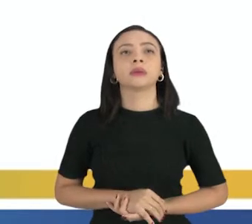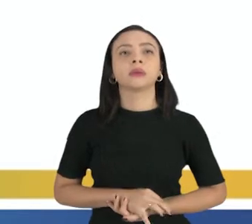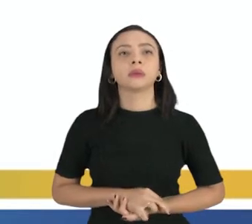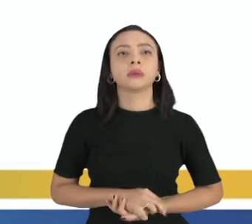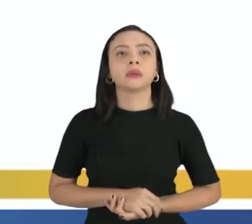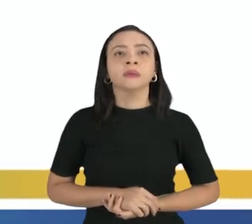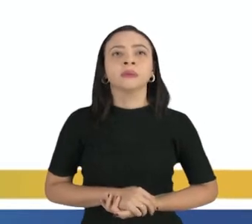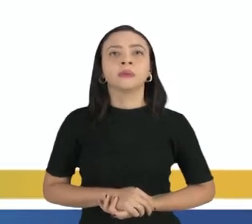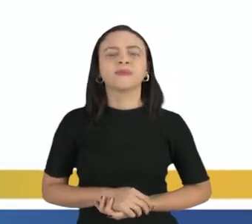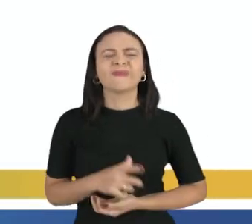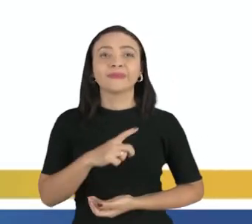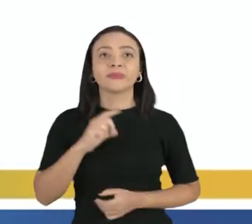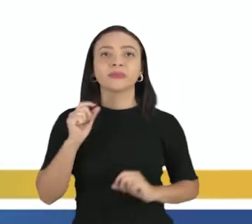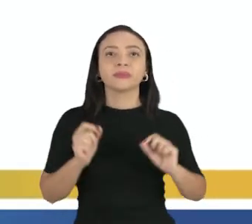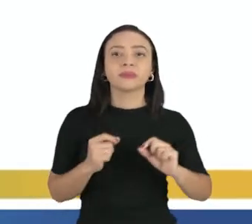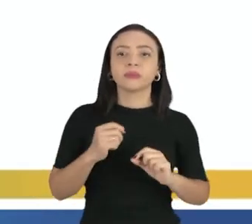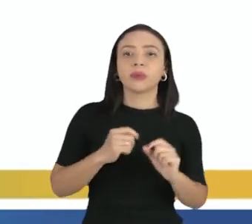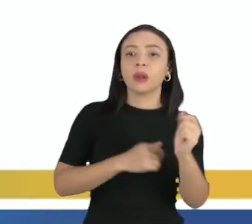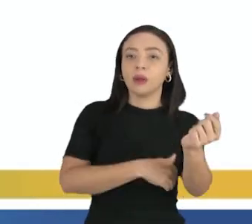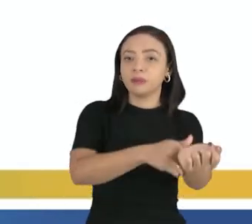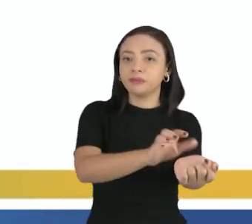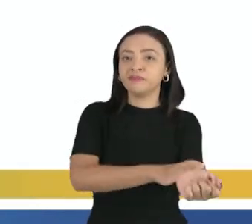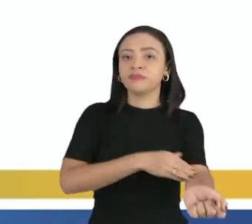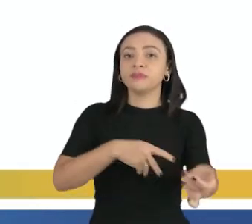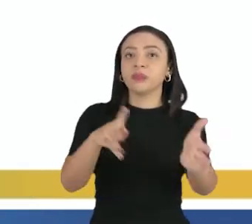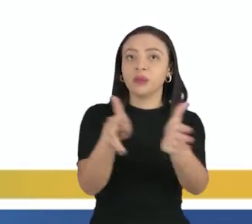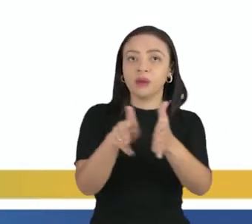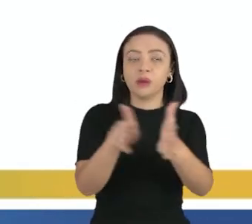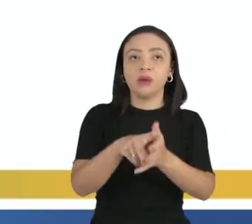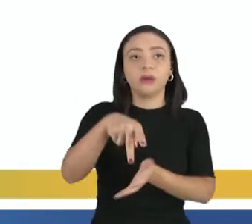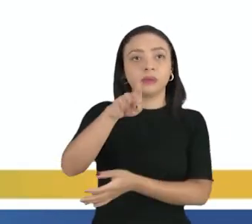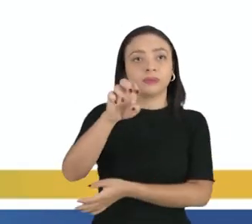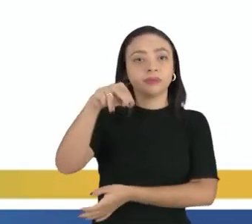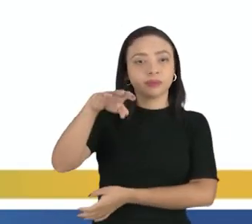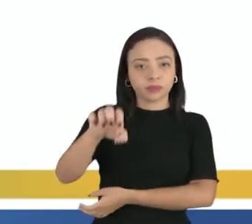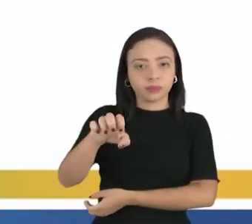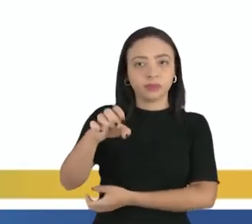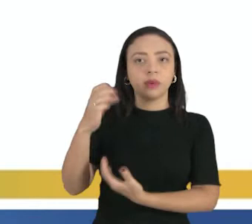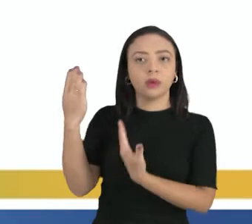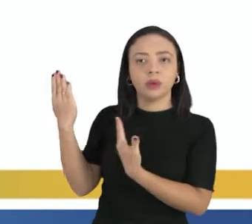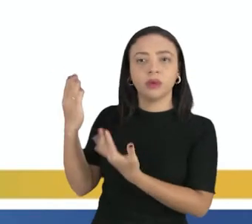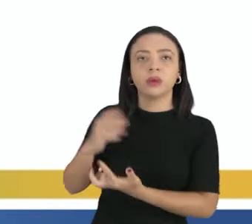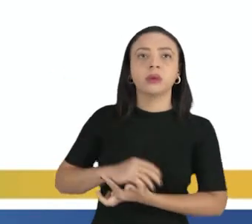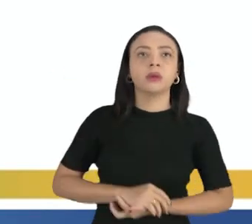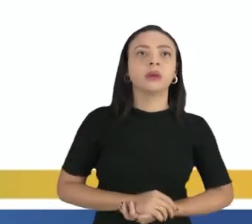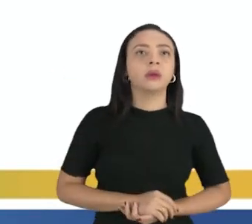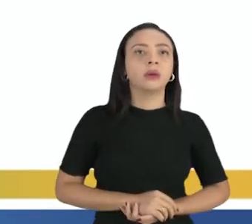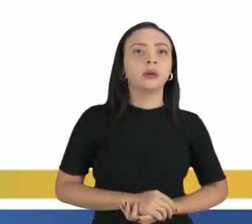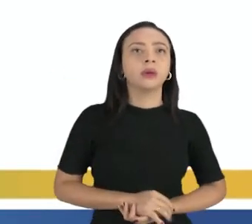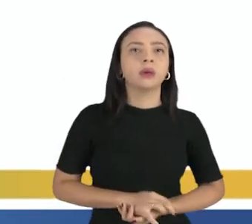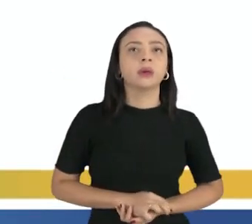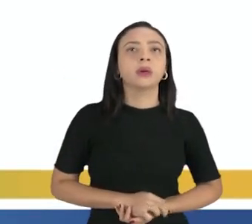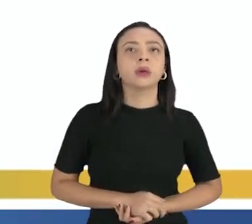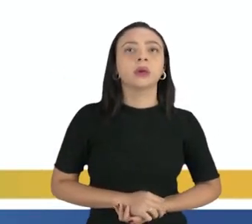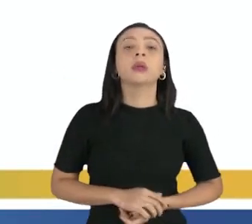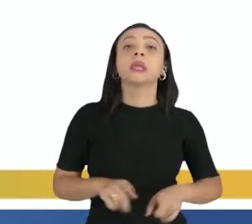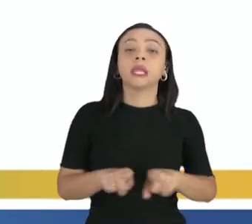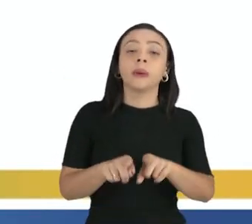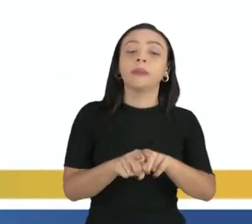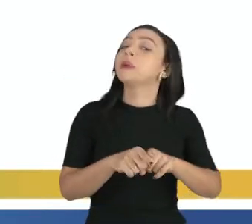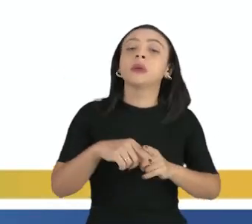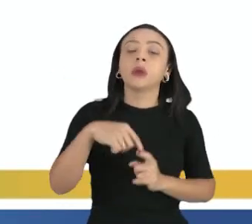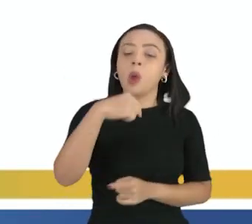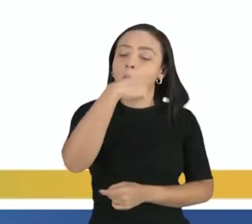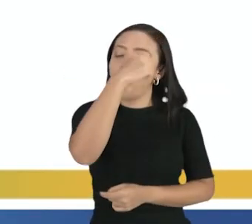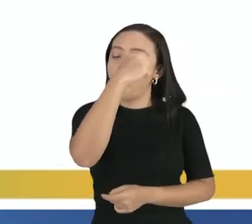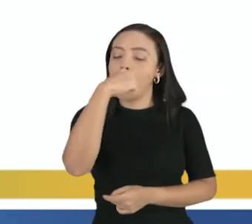tá? Nós temos aqui uma pintura corporal de um quenê, Kaxinawá, né, Runicuim, pintura de rosto